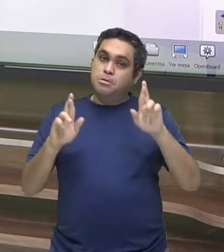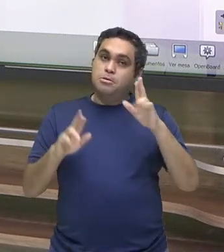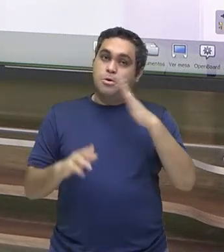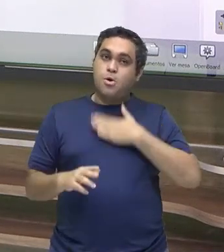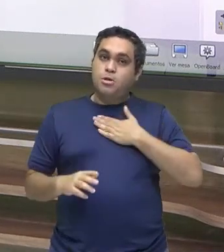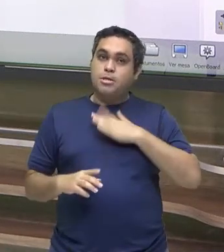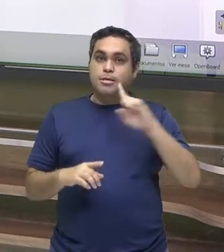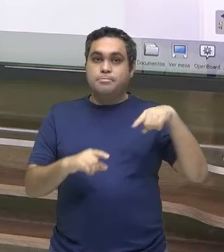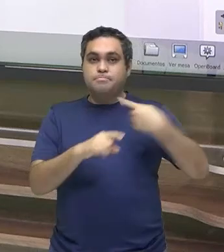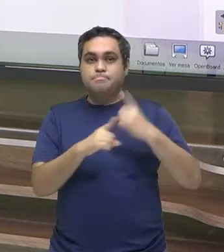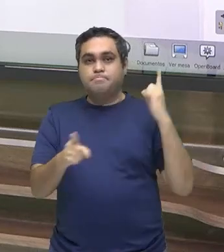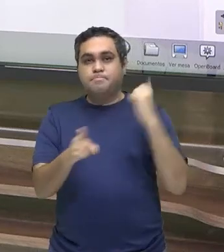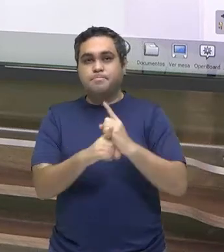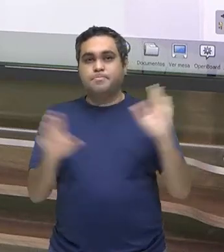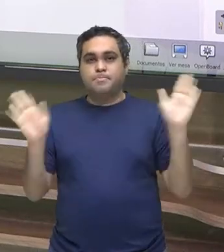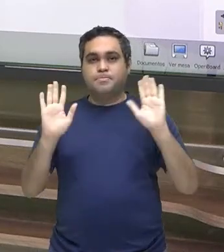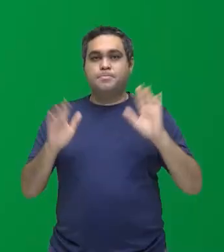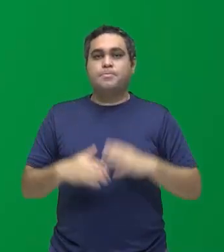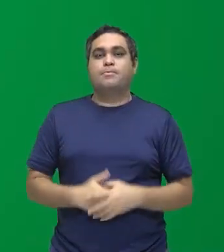até a próxima aula.